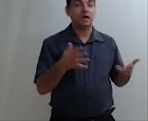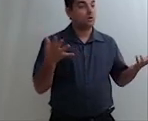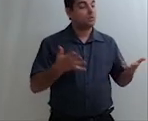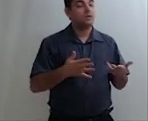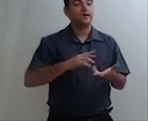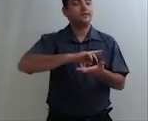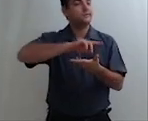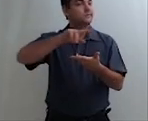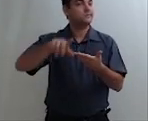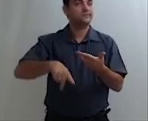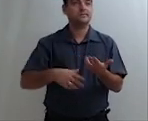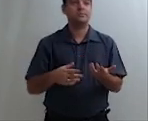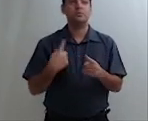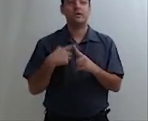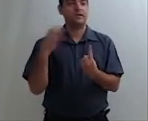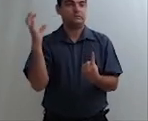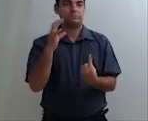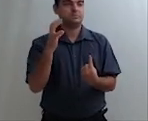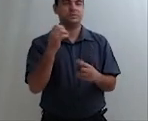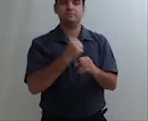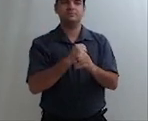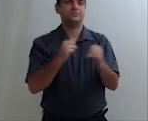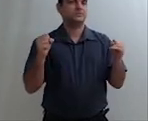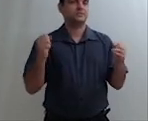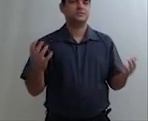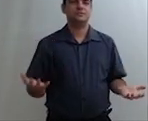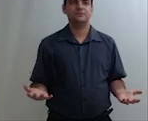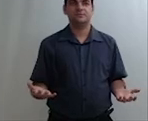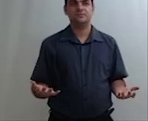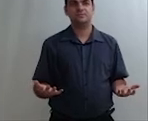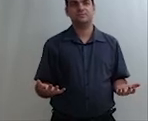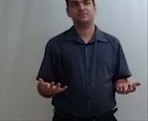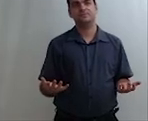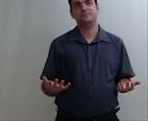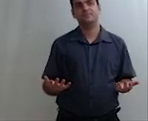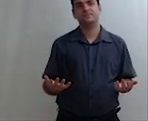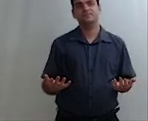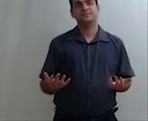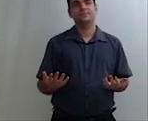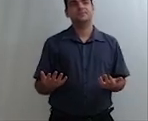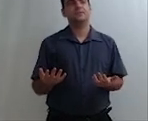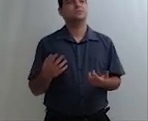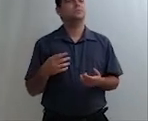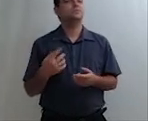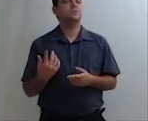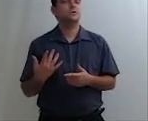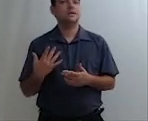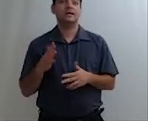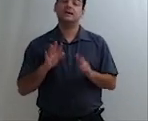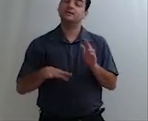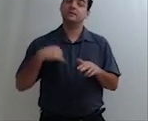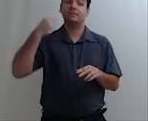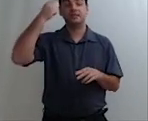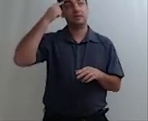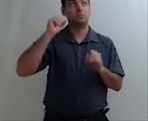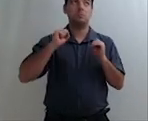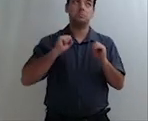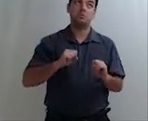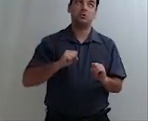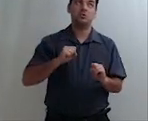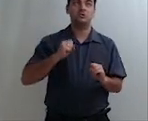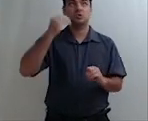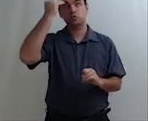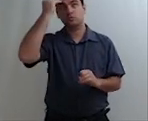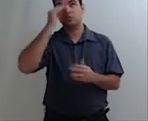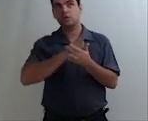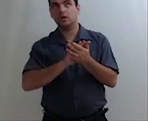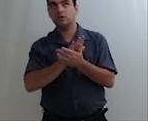né de interferência grav gravamente na presunção de Inocência do acusado